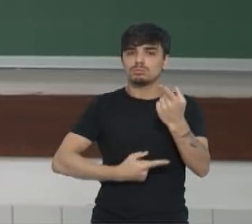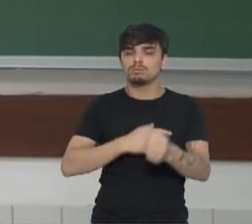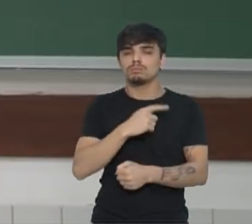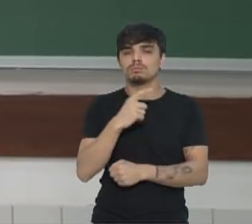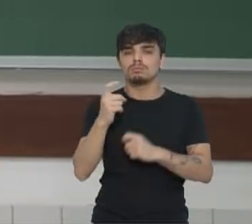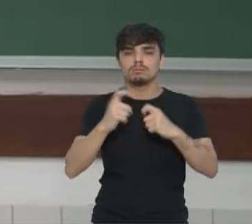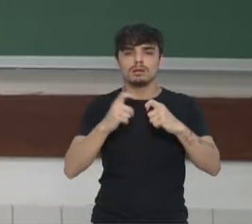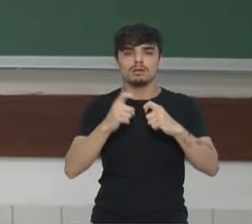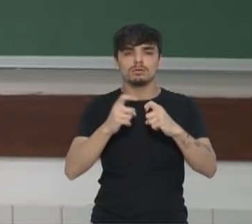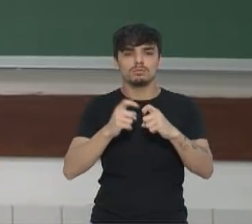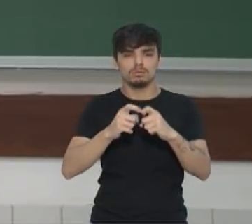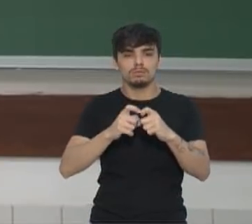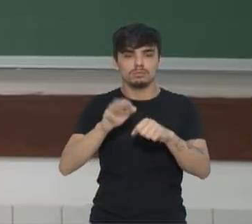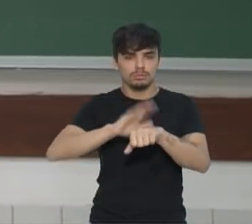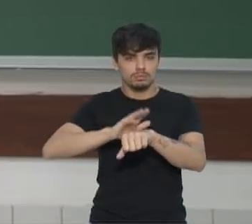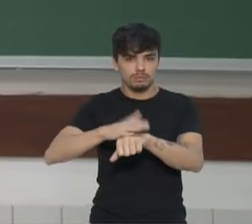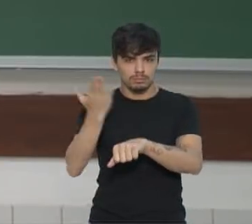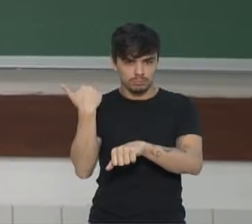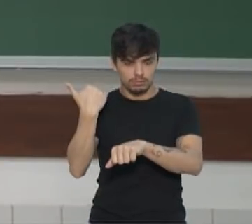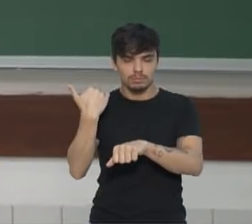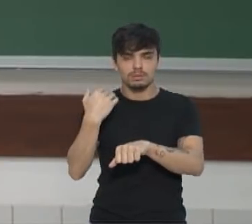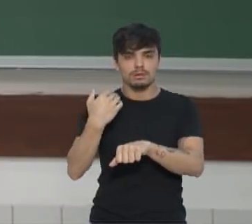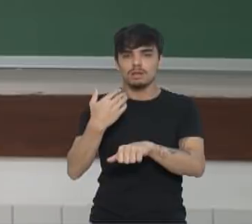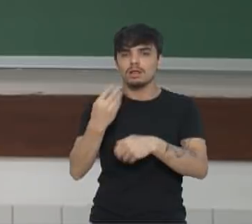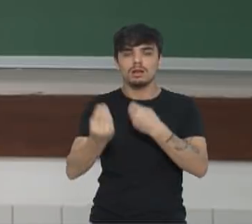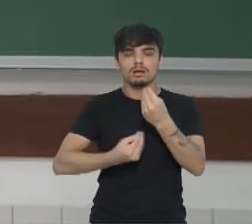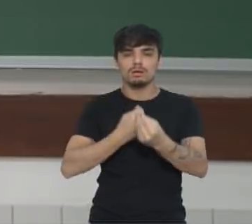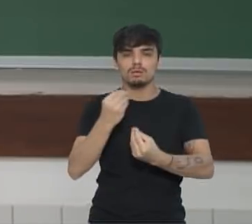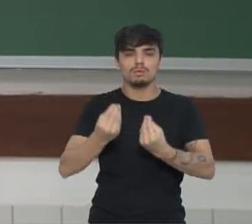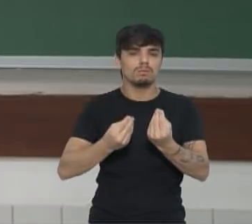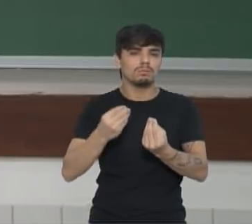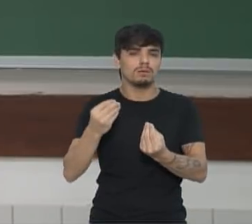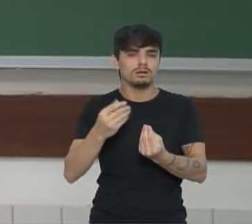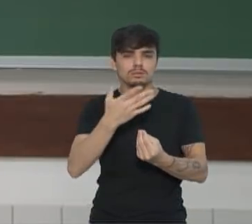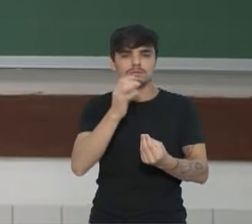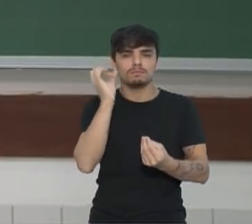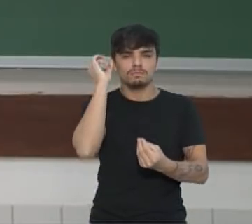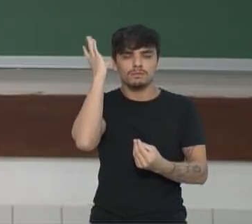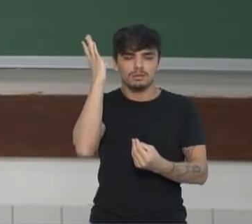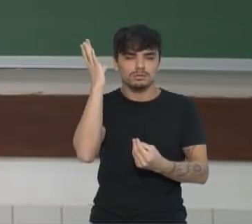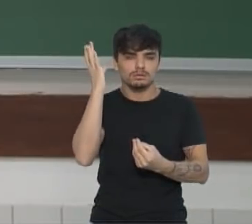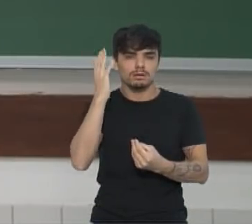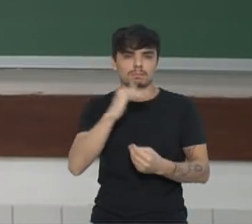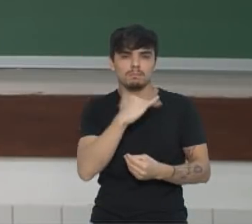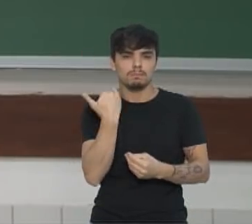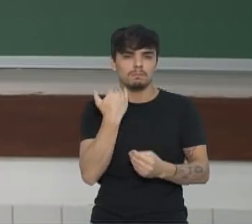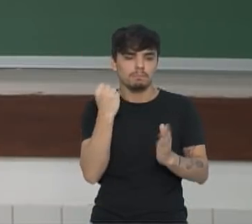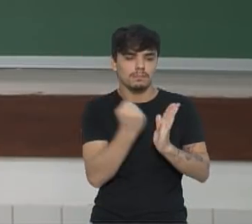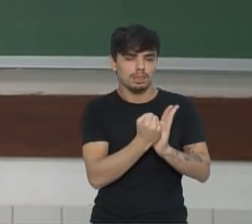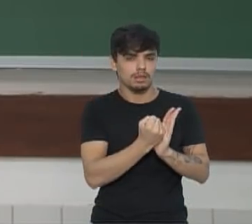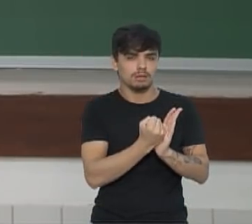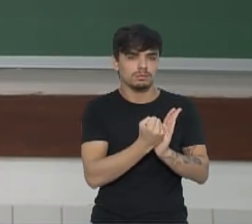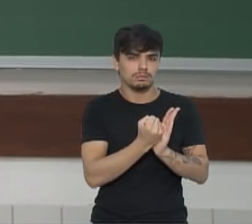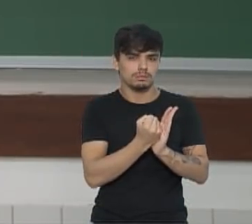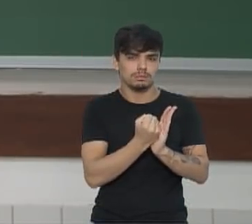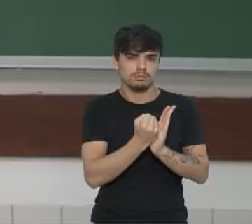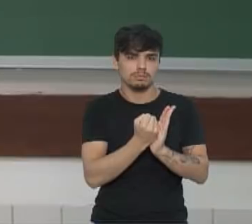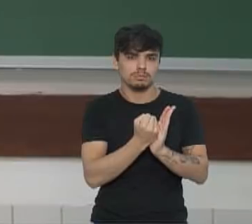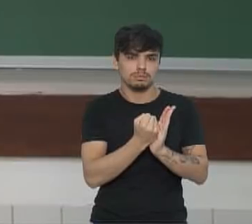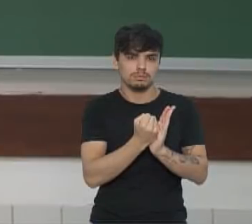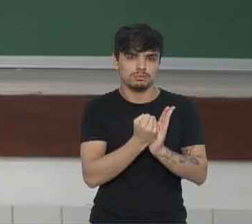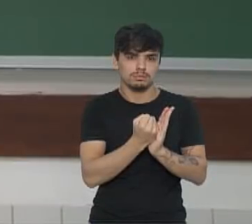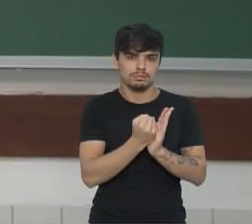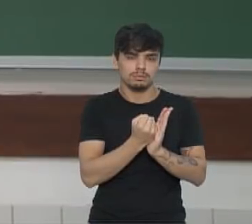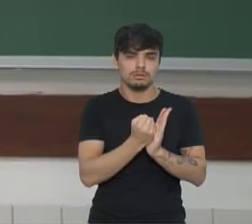alguns médicos da época, ele dizia que era uma maneira mais humana de matar. A lâmina cai e tudo que a pessoa sente é uma leve sensação